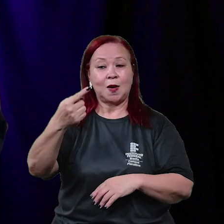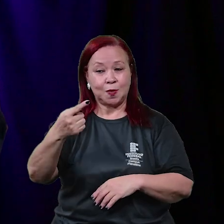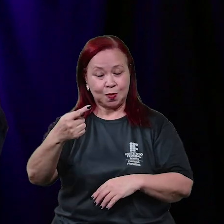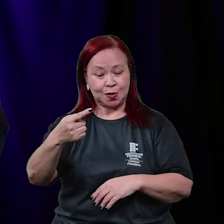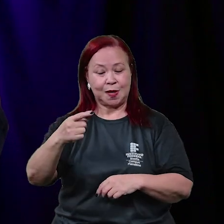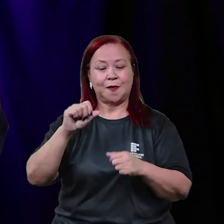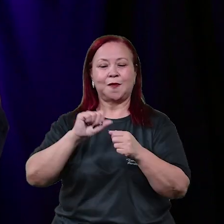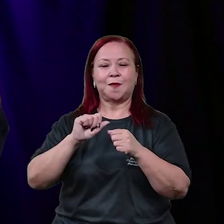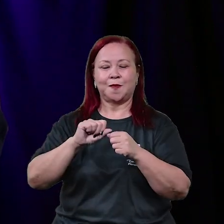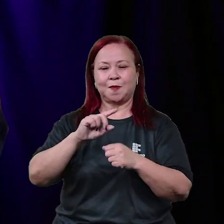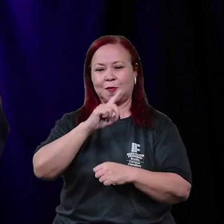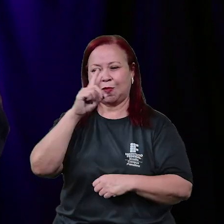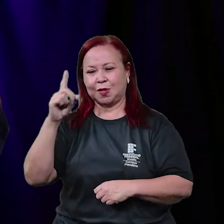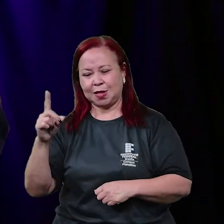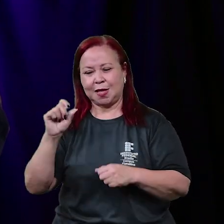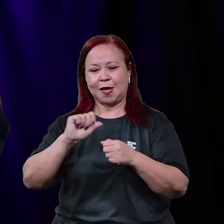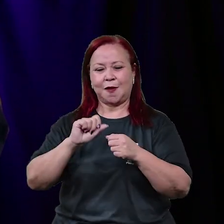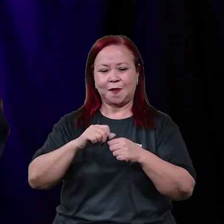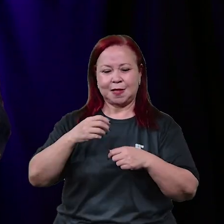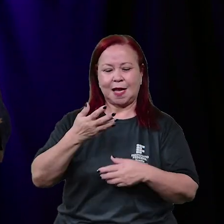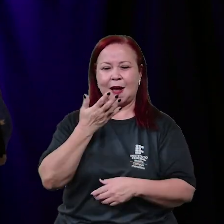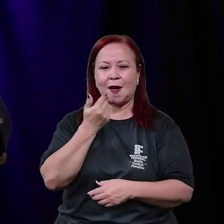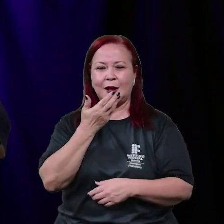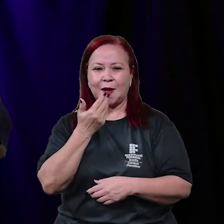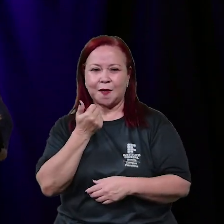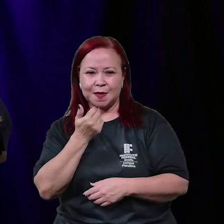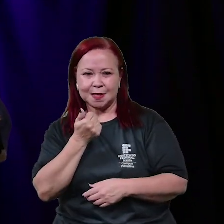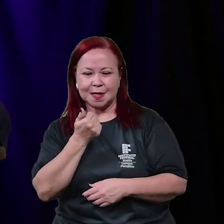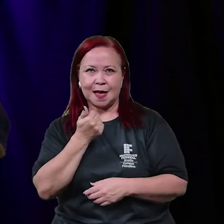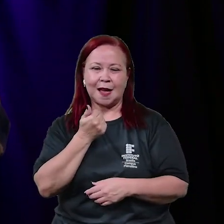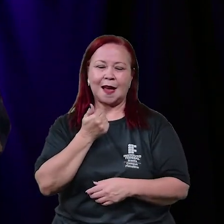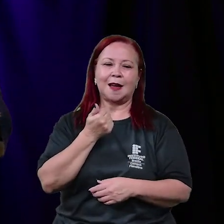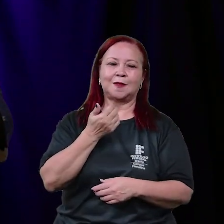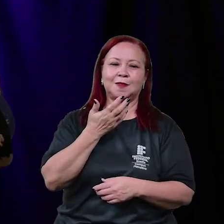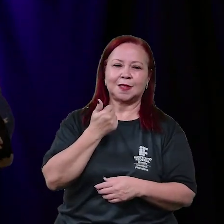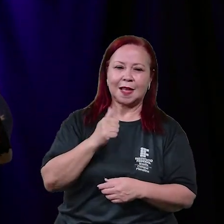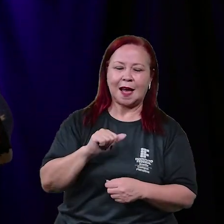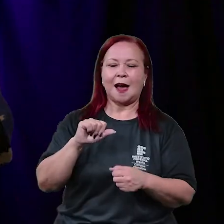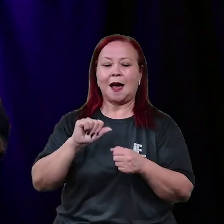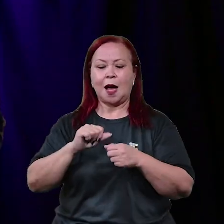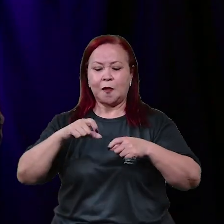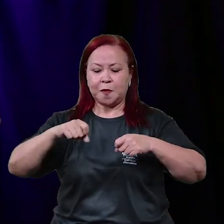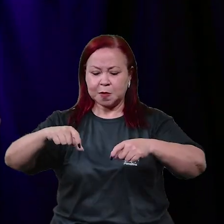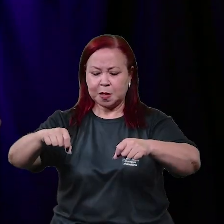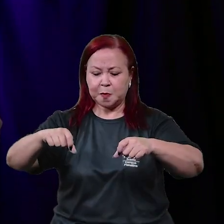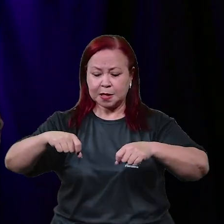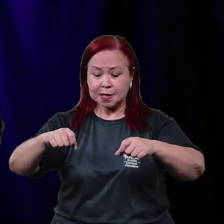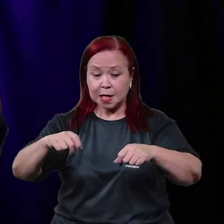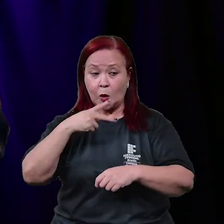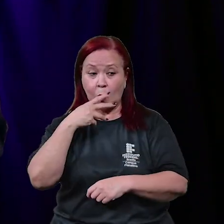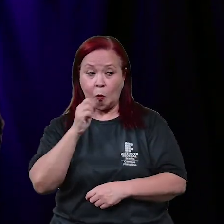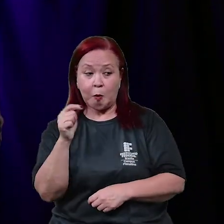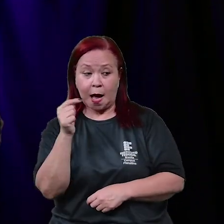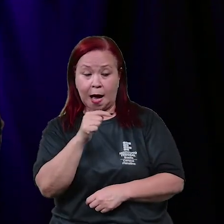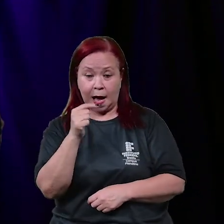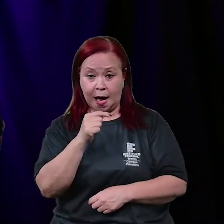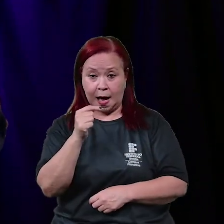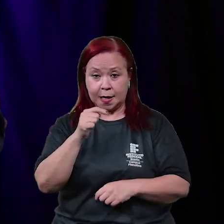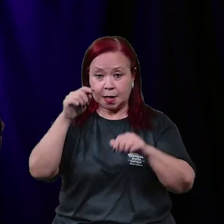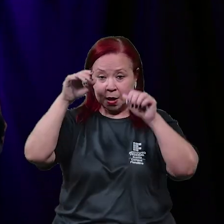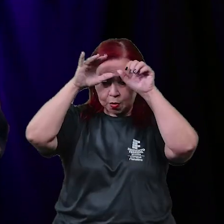e aí eles fizeram um jantar com, né, a culinária local, a gente viu a plantação, o pai dele